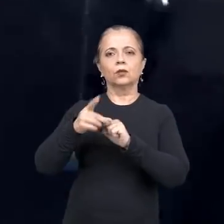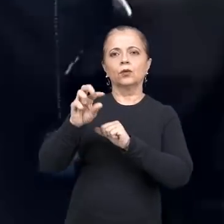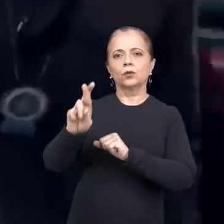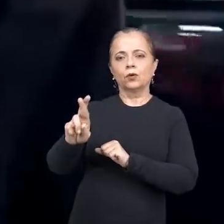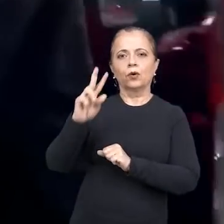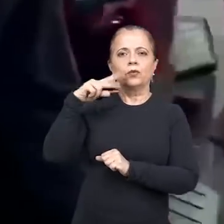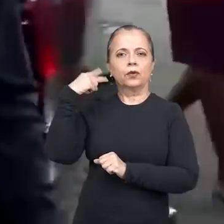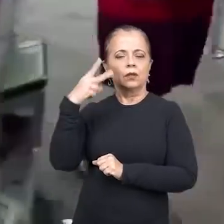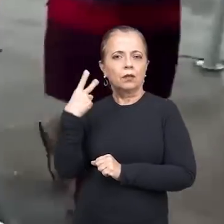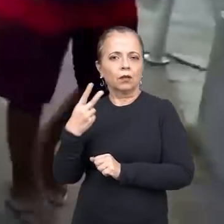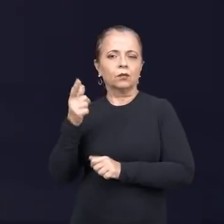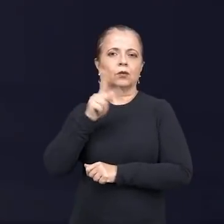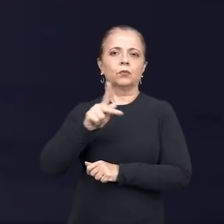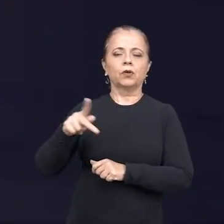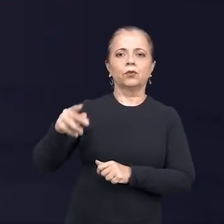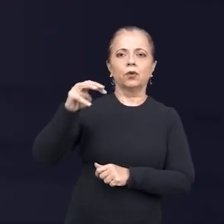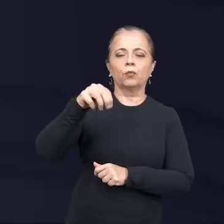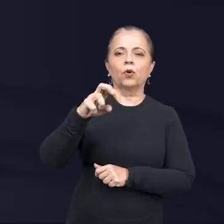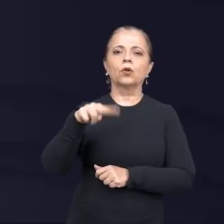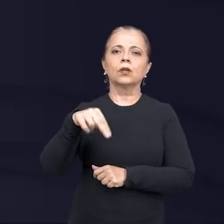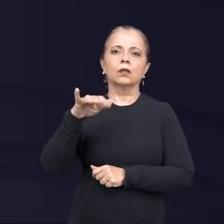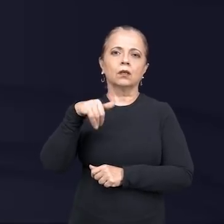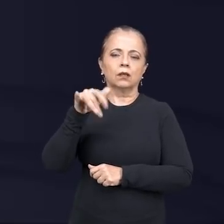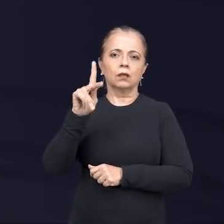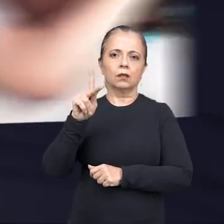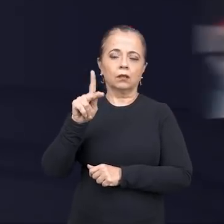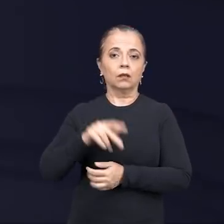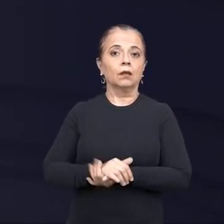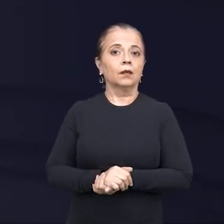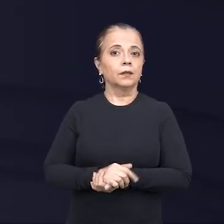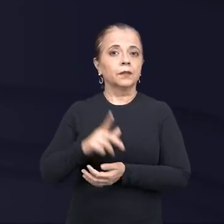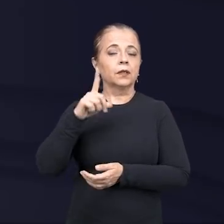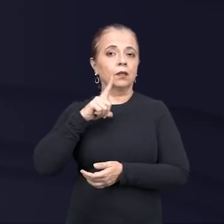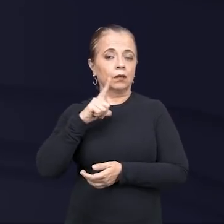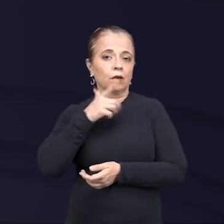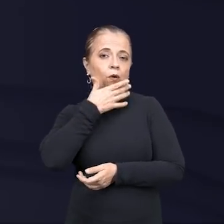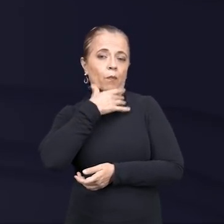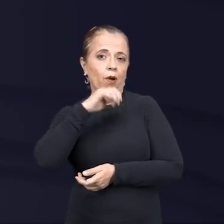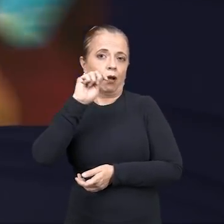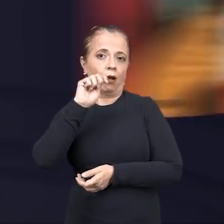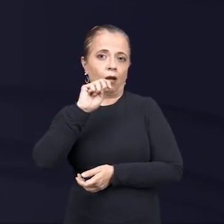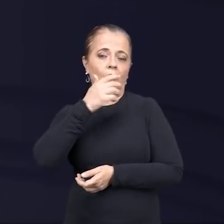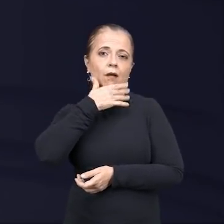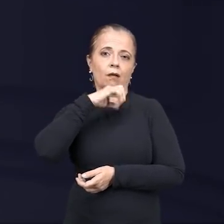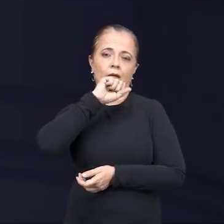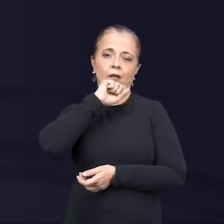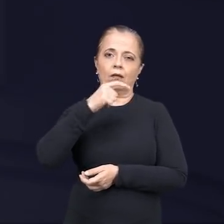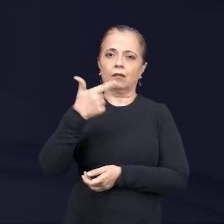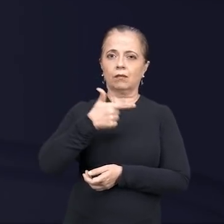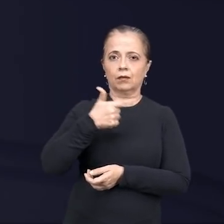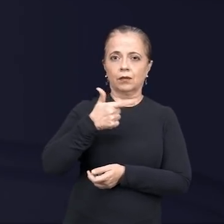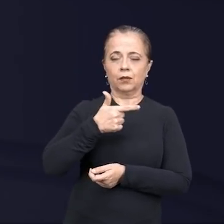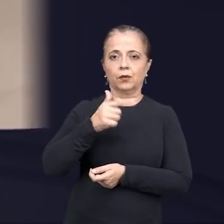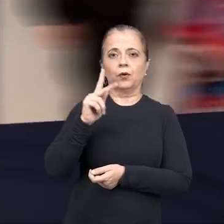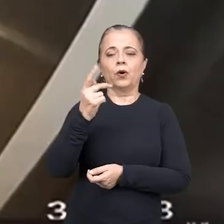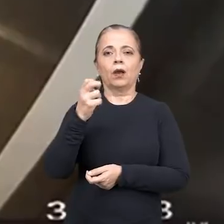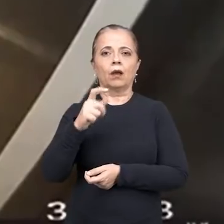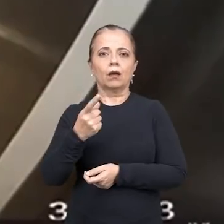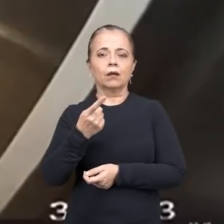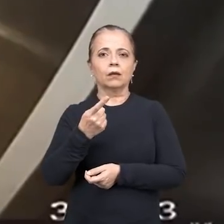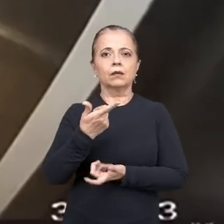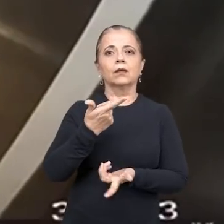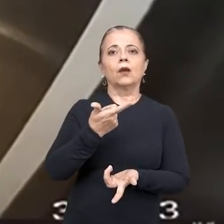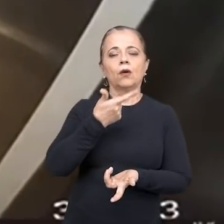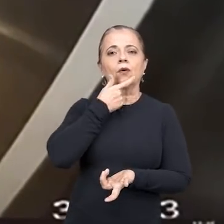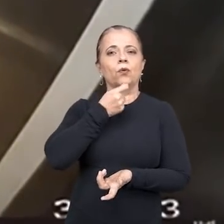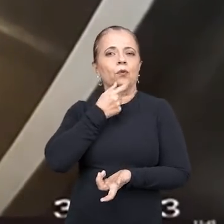da professora Monique Medeiros, respectivamente padrasto e mãe do menino Henri Borel. O casal foi preso na manhã da